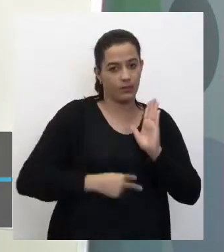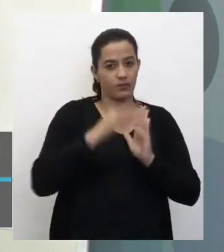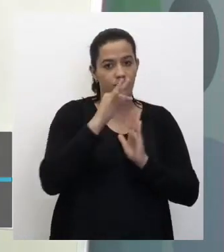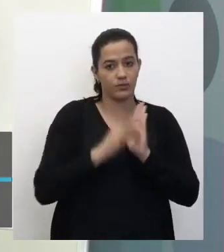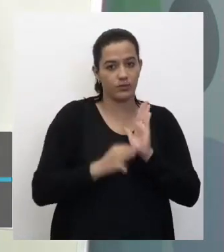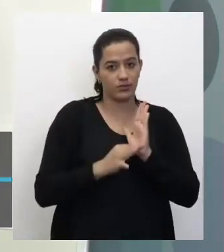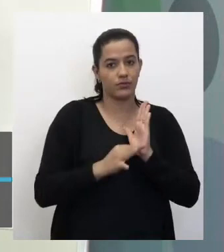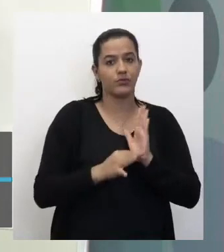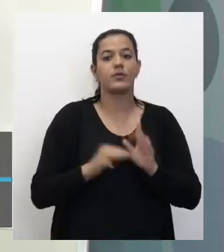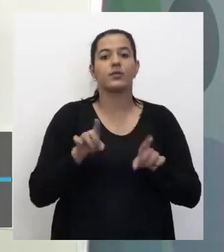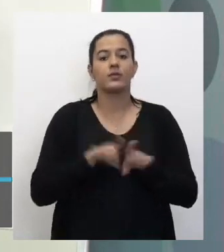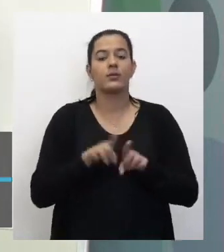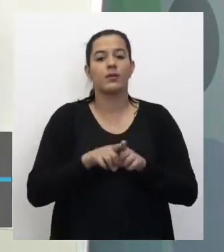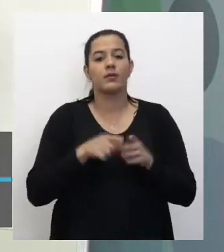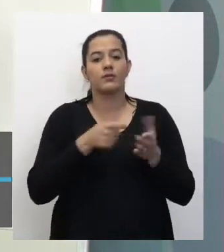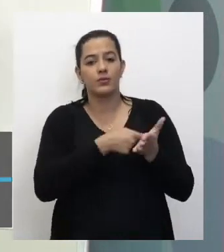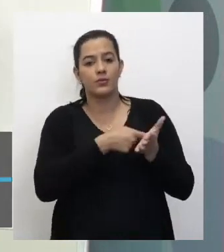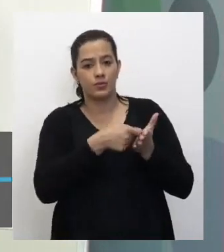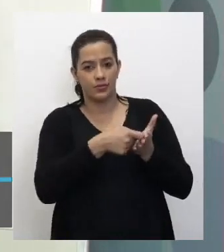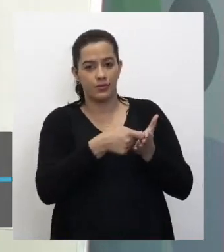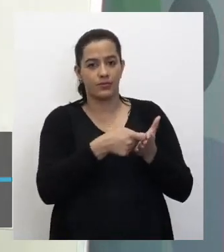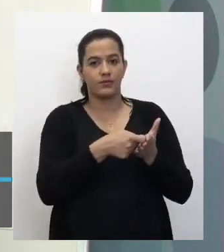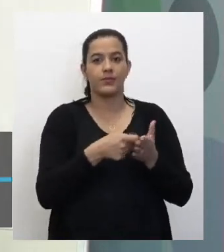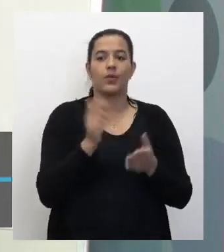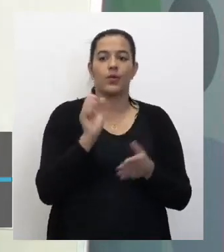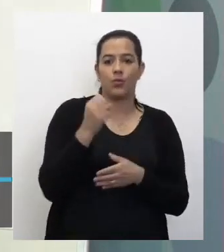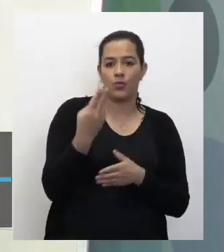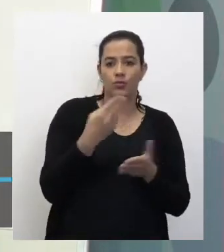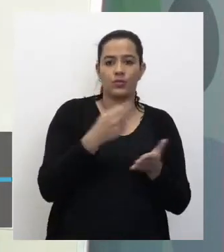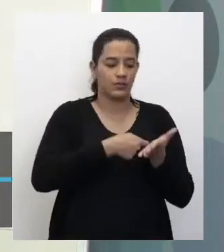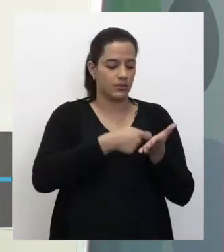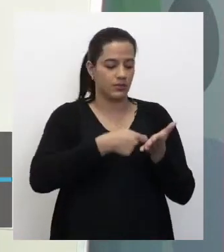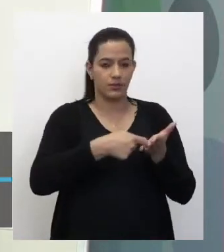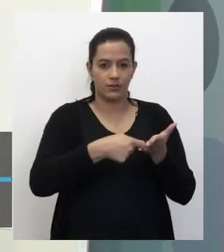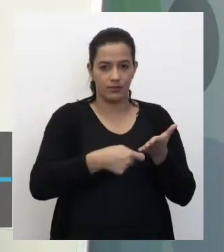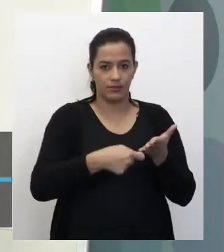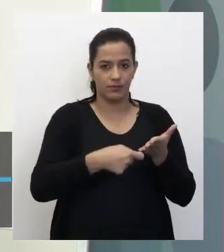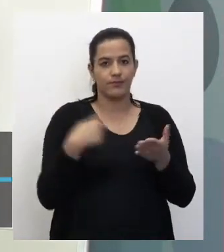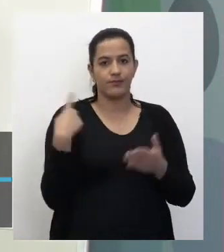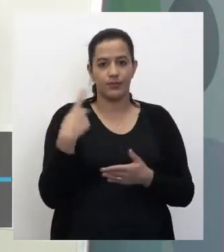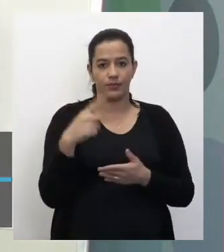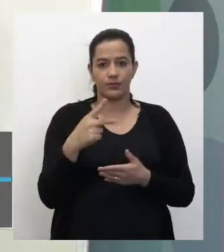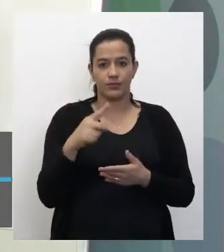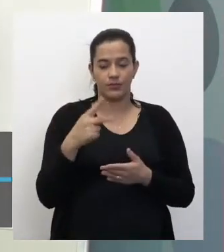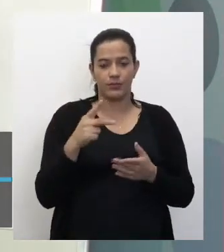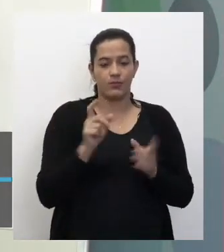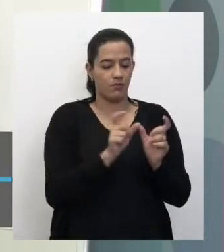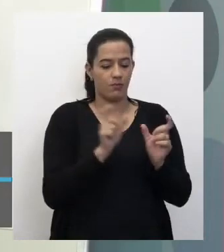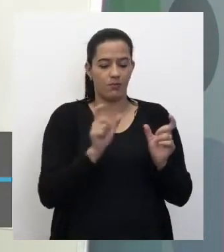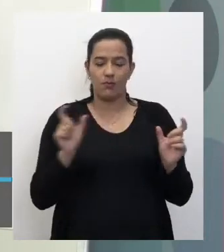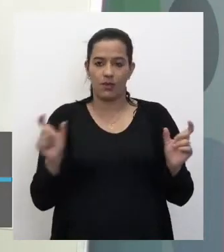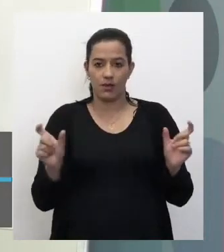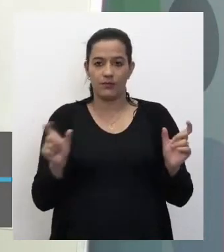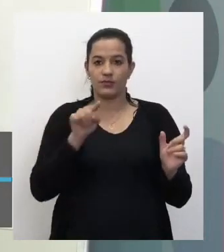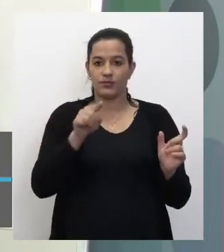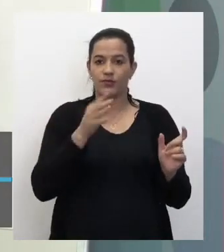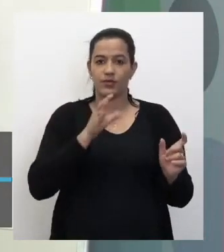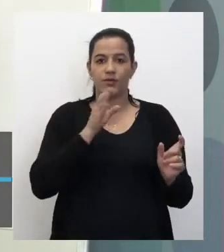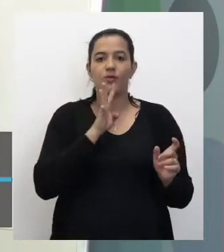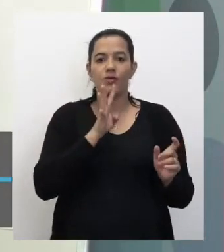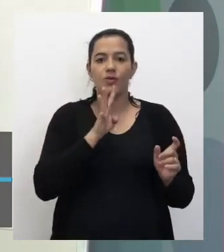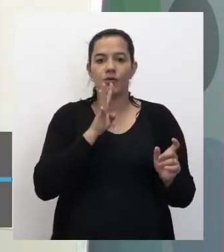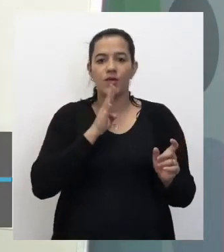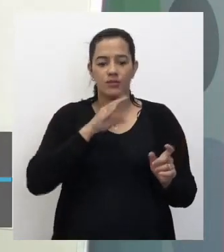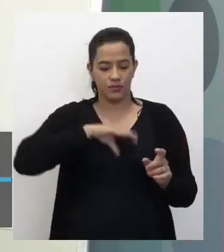e sublinhar, no caso vocês não vão sublinhar, vocês vão escrever no chat as palavras cognatas. Tentem mandar palavras juntas, tá? Não